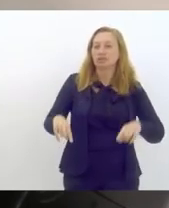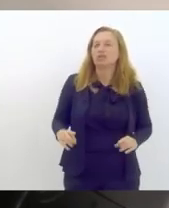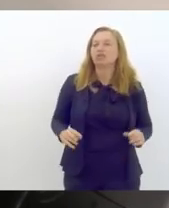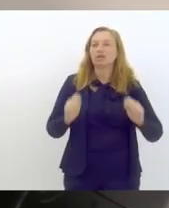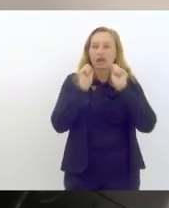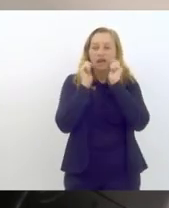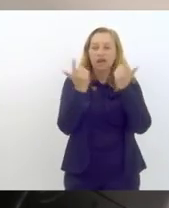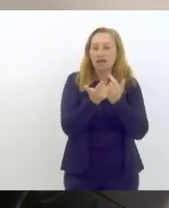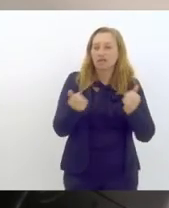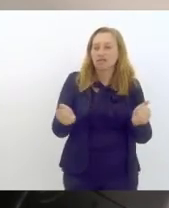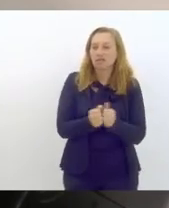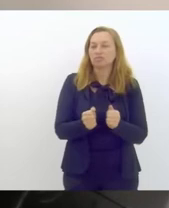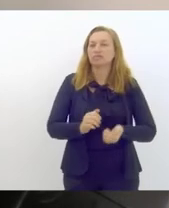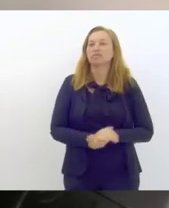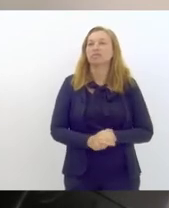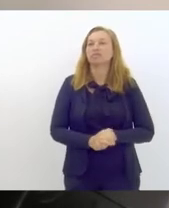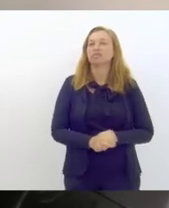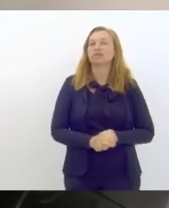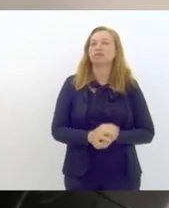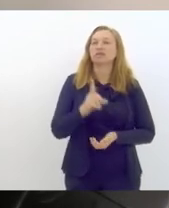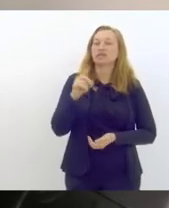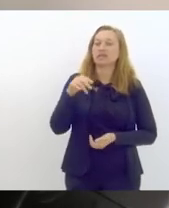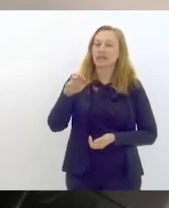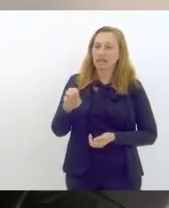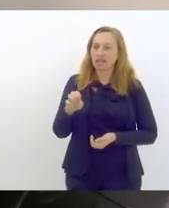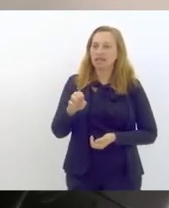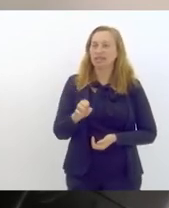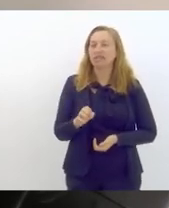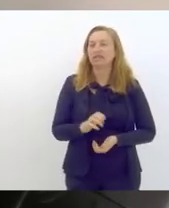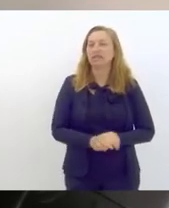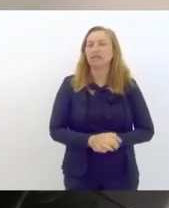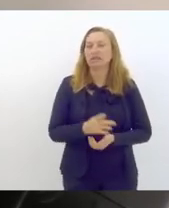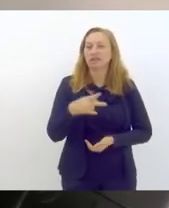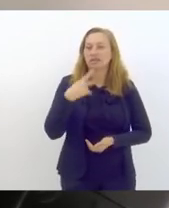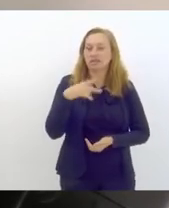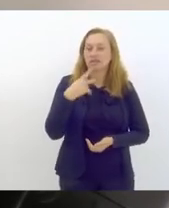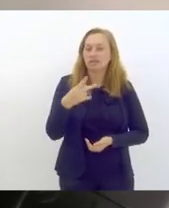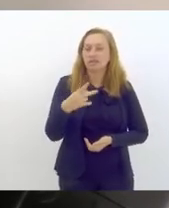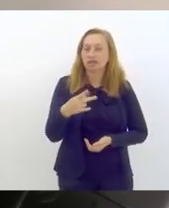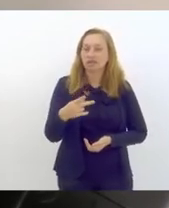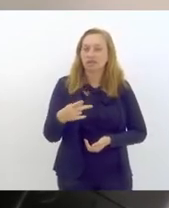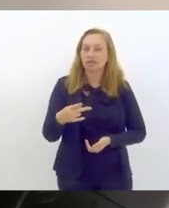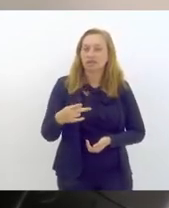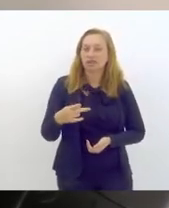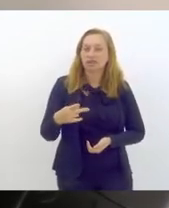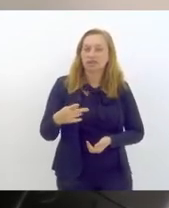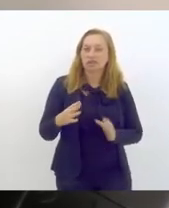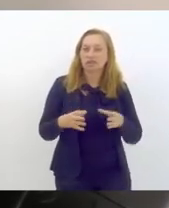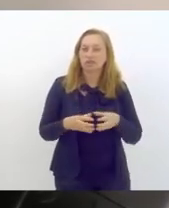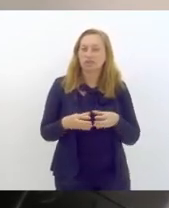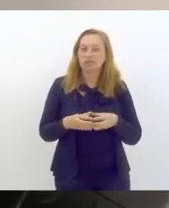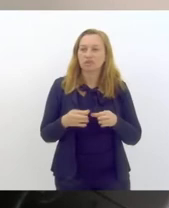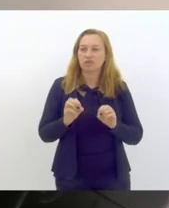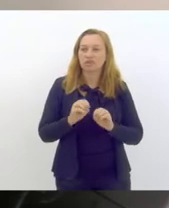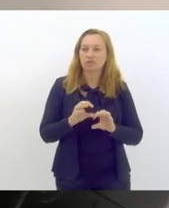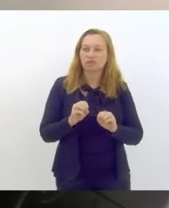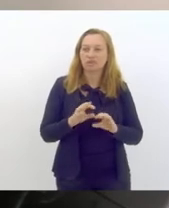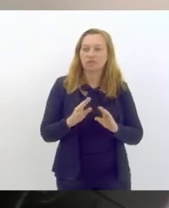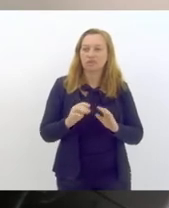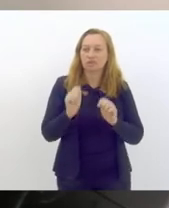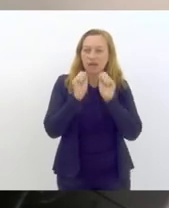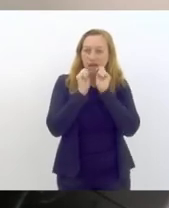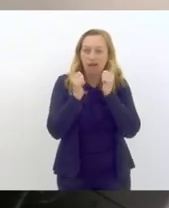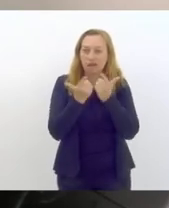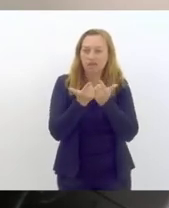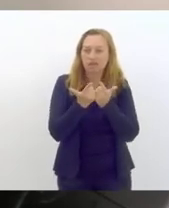quero abrir a palavra para a senhora Daniela Pinot, que vai falar pela Comissão de Educação da Assembleia Legislativa. Com a palavra,